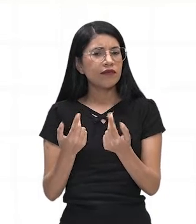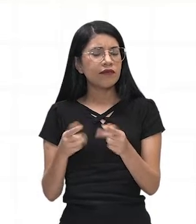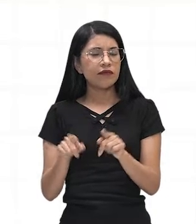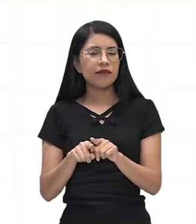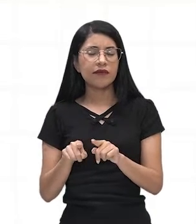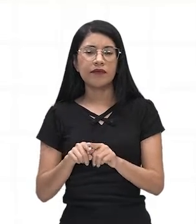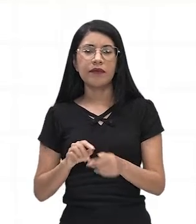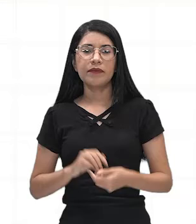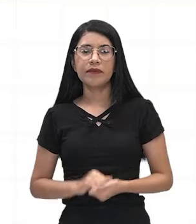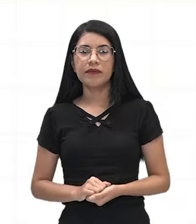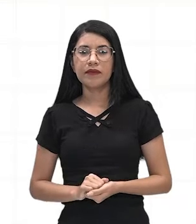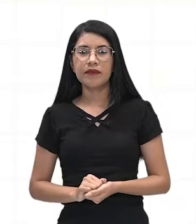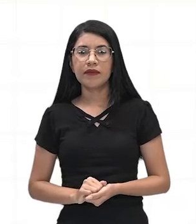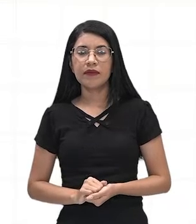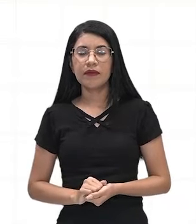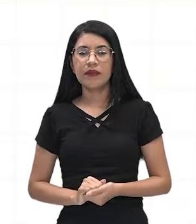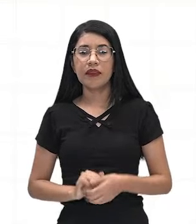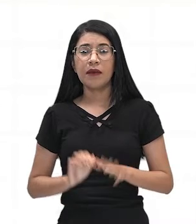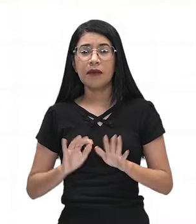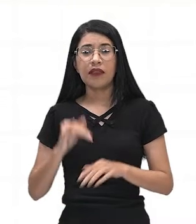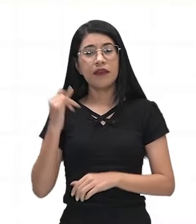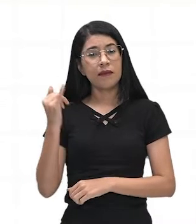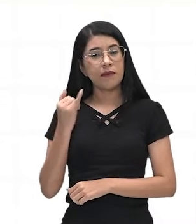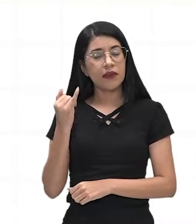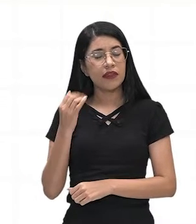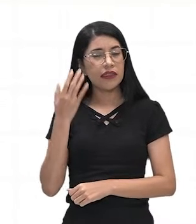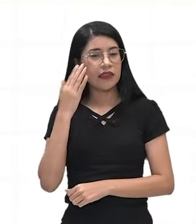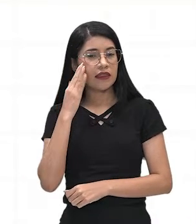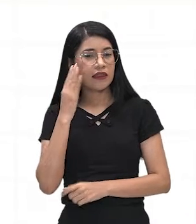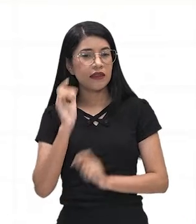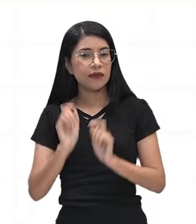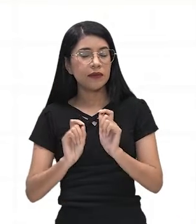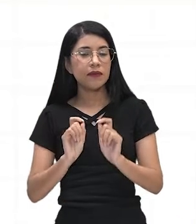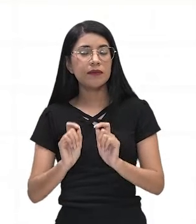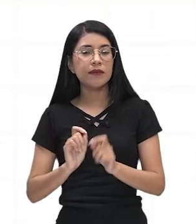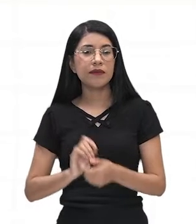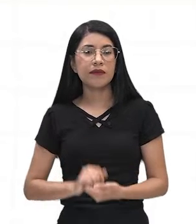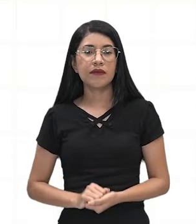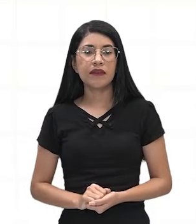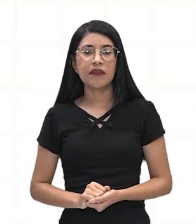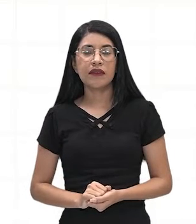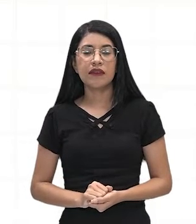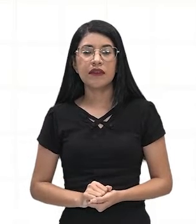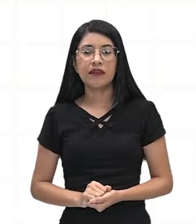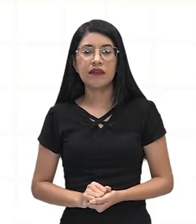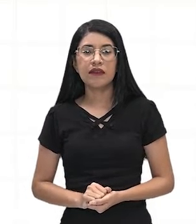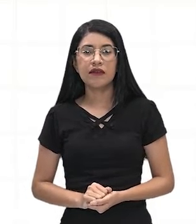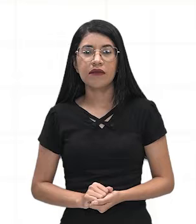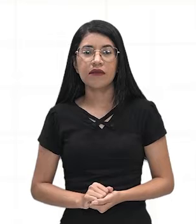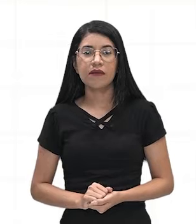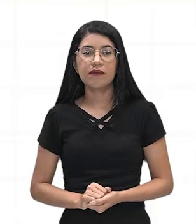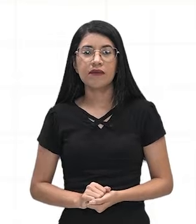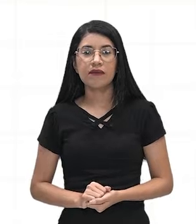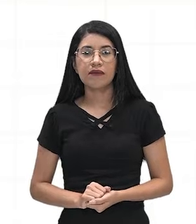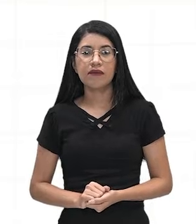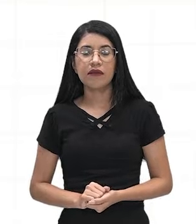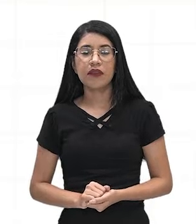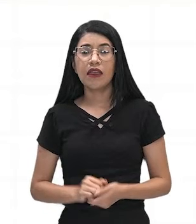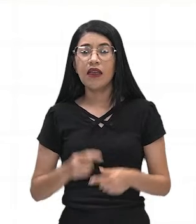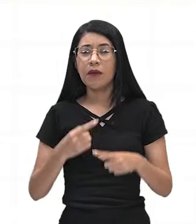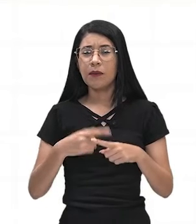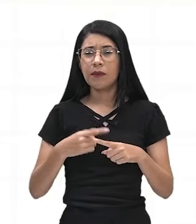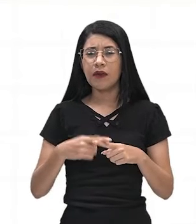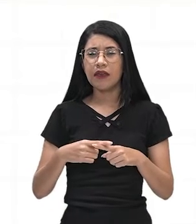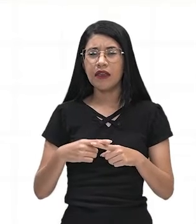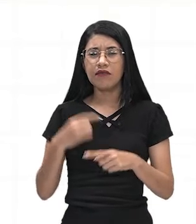coisa importante é a gente entender, turminha, por que é importante estudar o